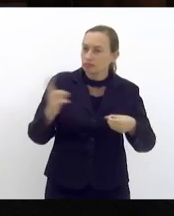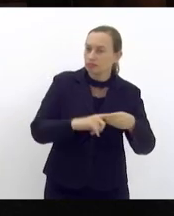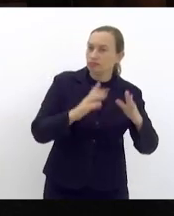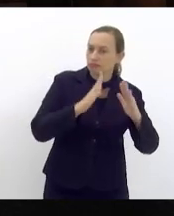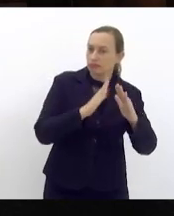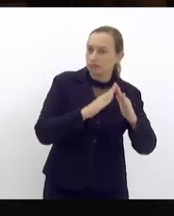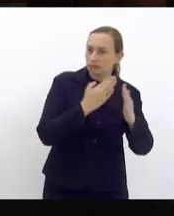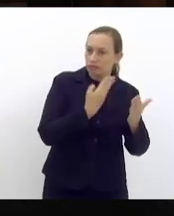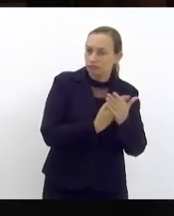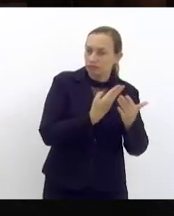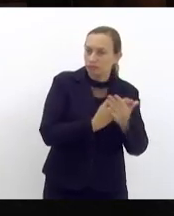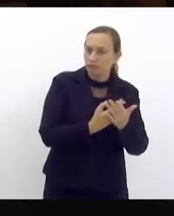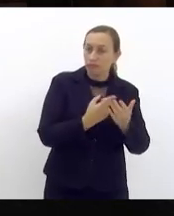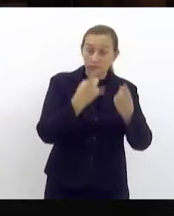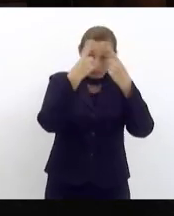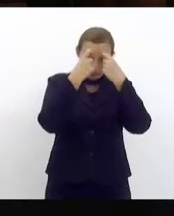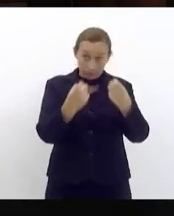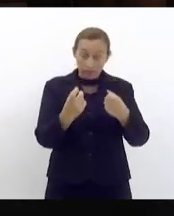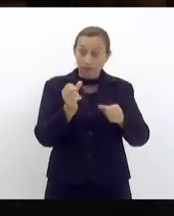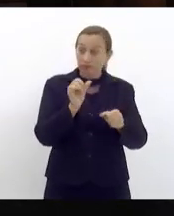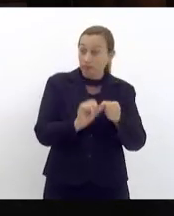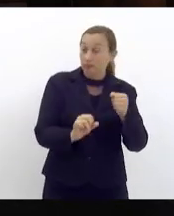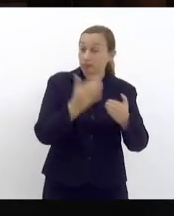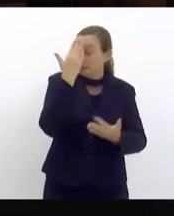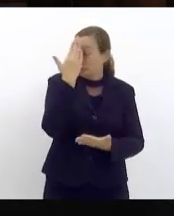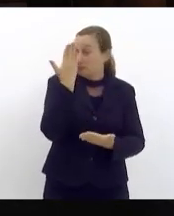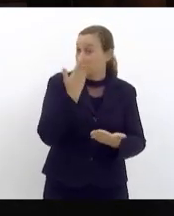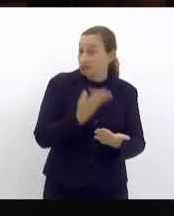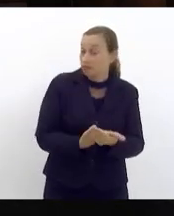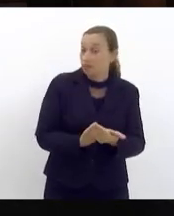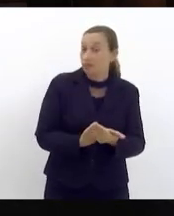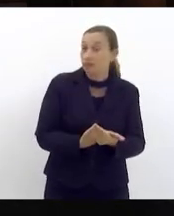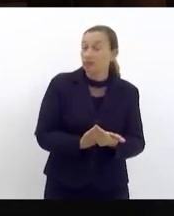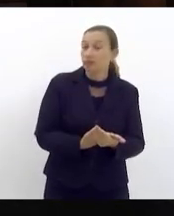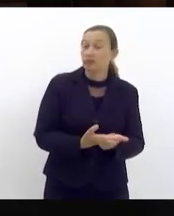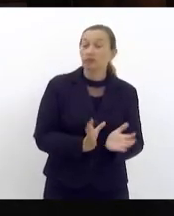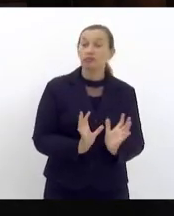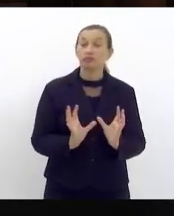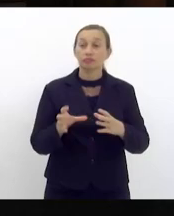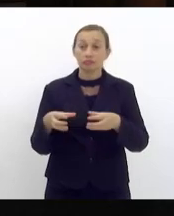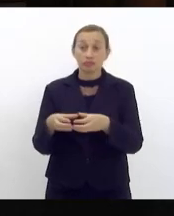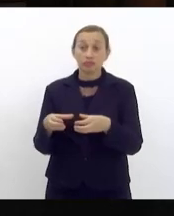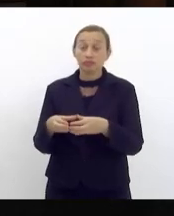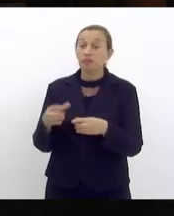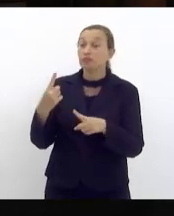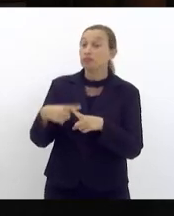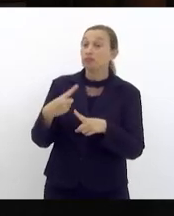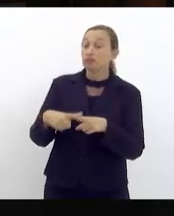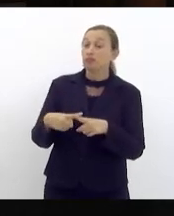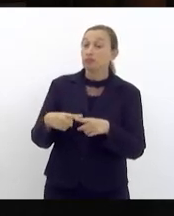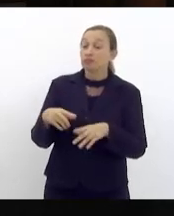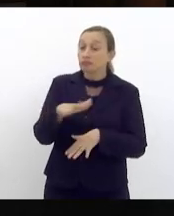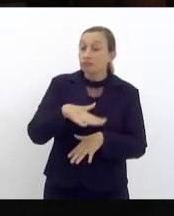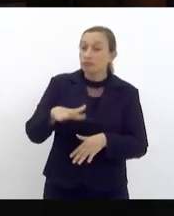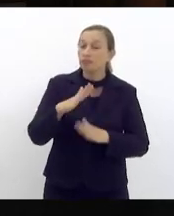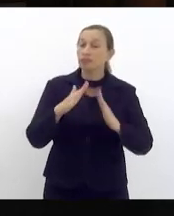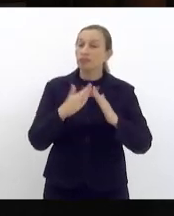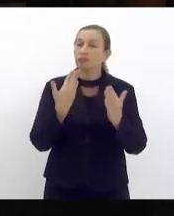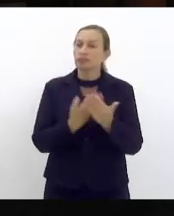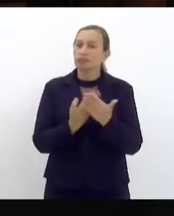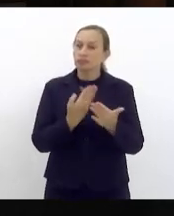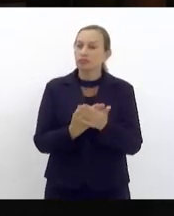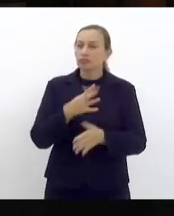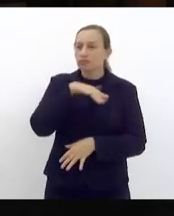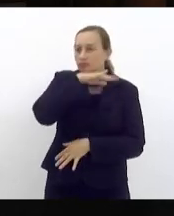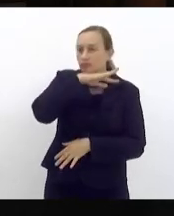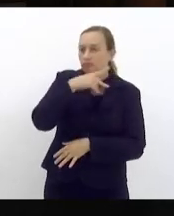escola e cometem essas violações eles acreditam e disseminam esses grupos porque o ambiente escolar foi nocivo para